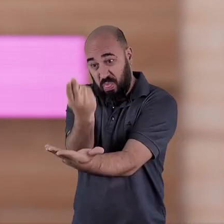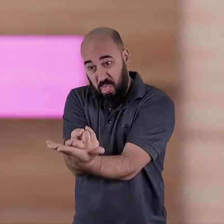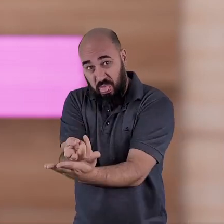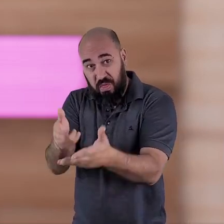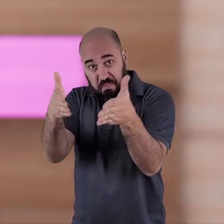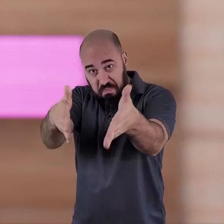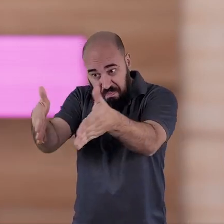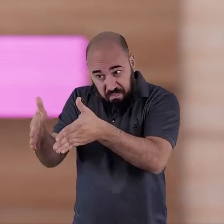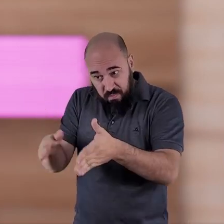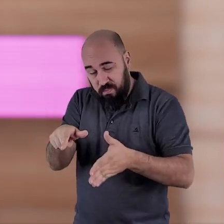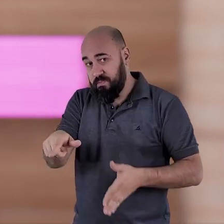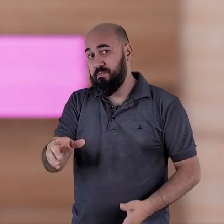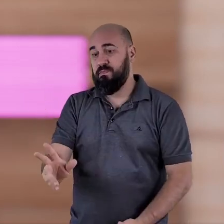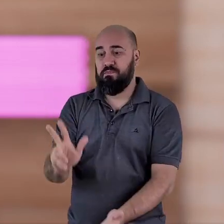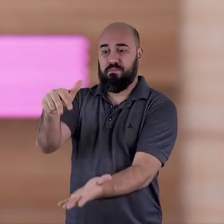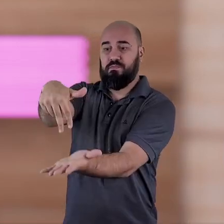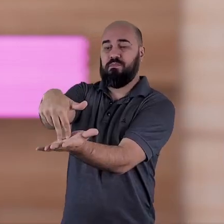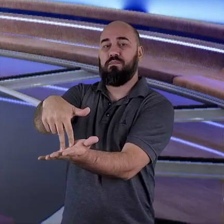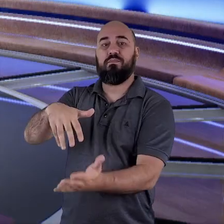ressurreição do juízo.